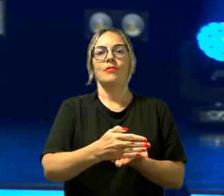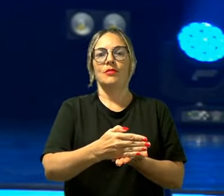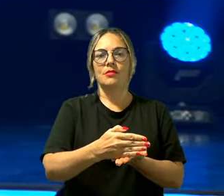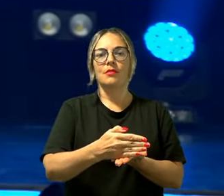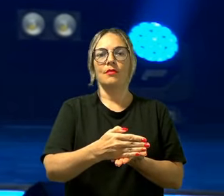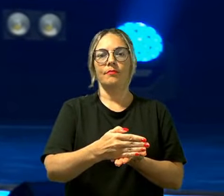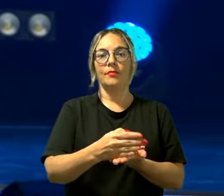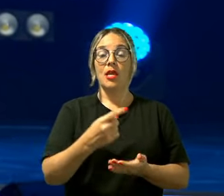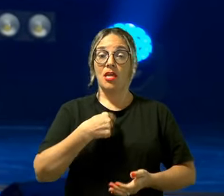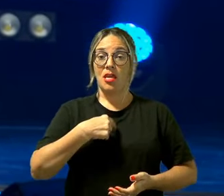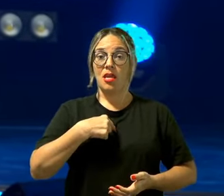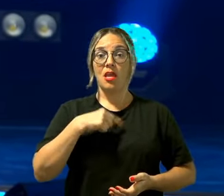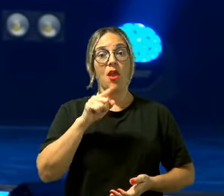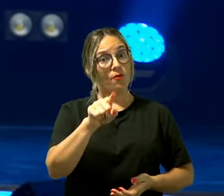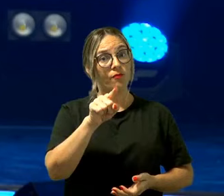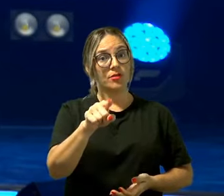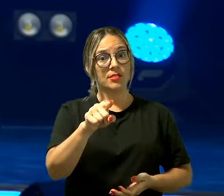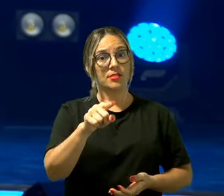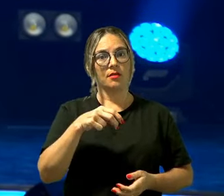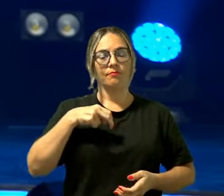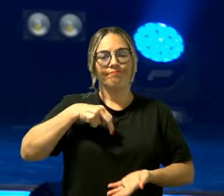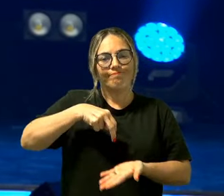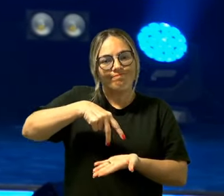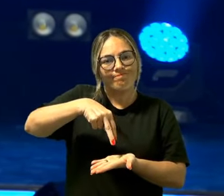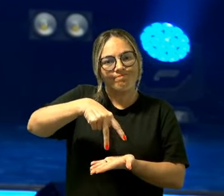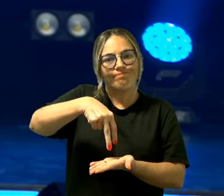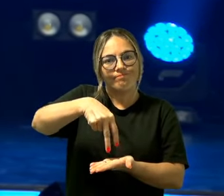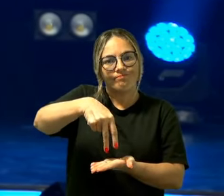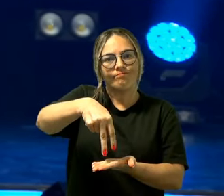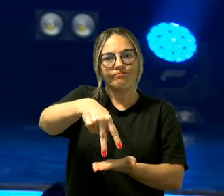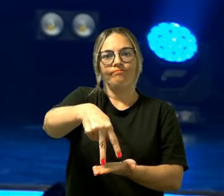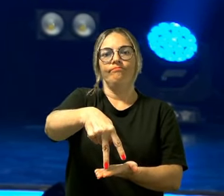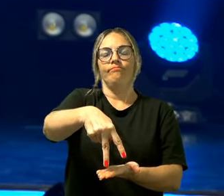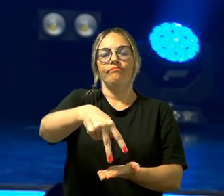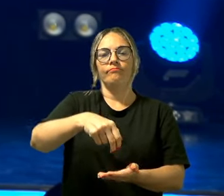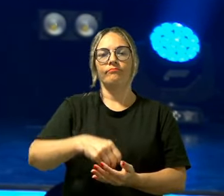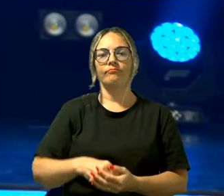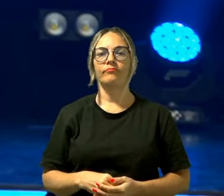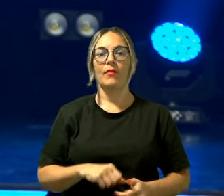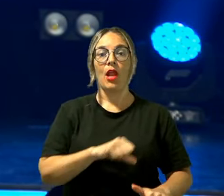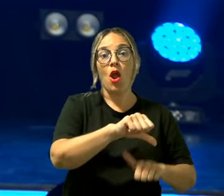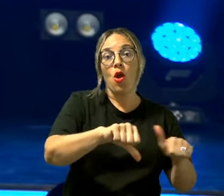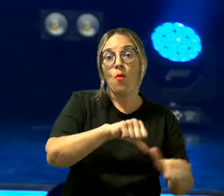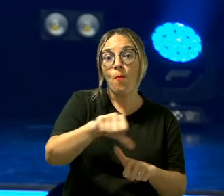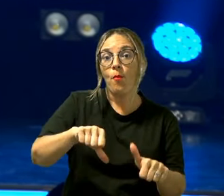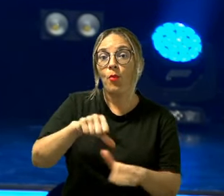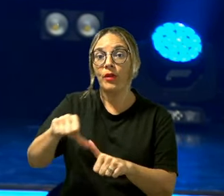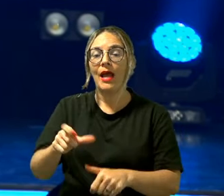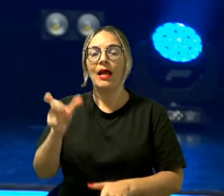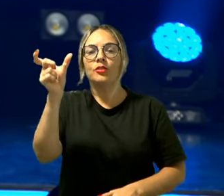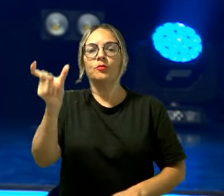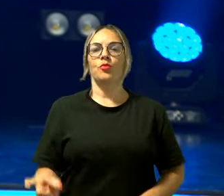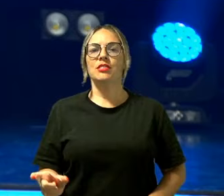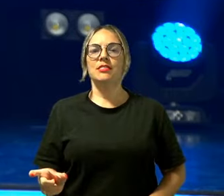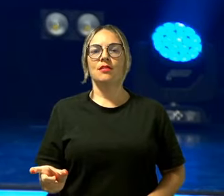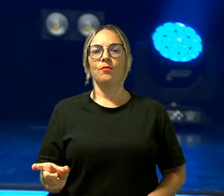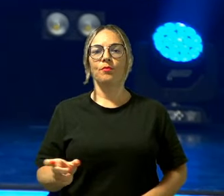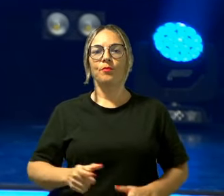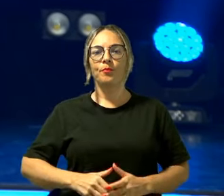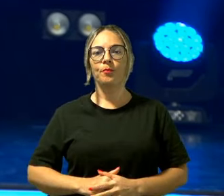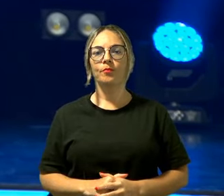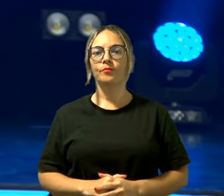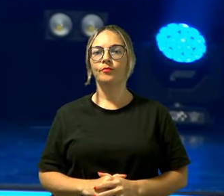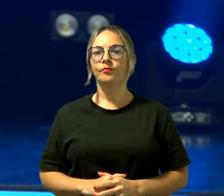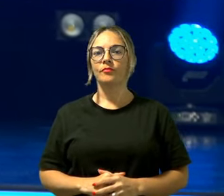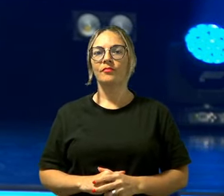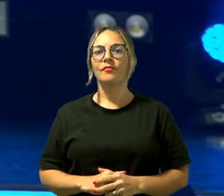movimentar. Eles estão parados diante do Mar Vermelho. O mar é vermelho. Moisés ora.